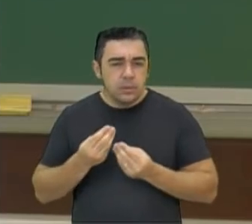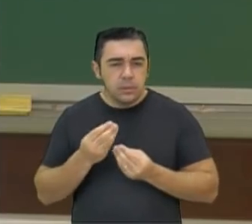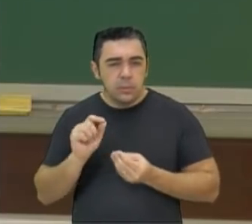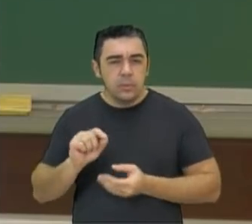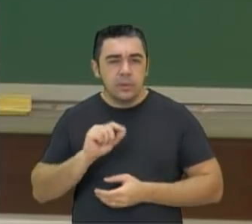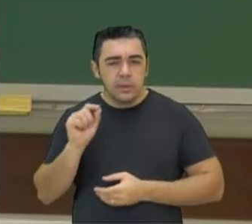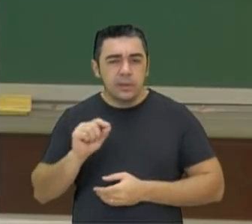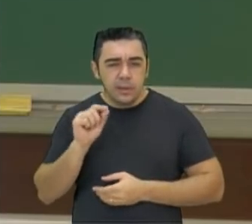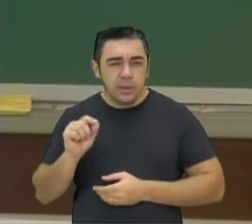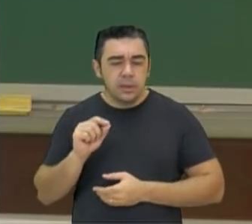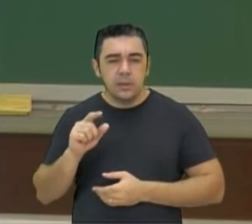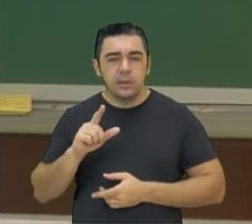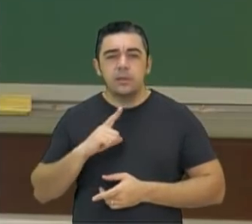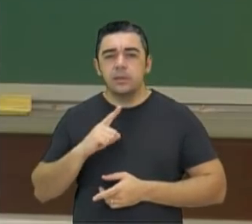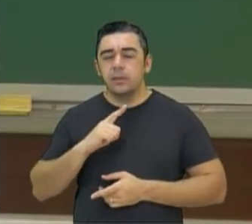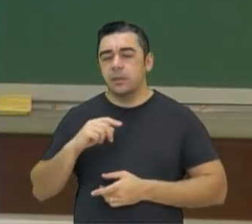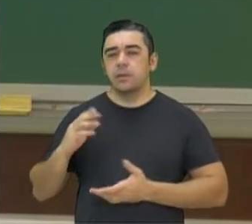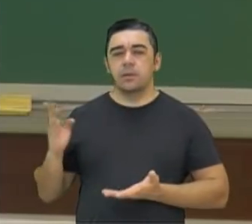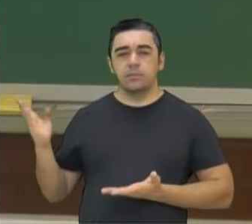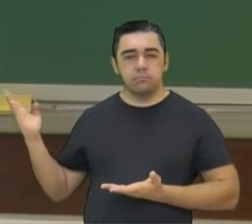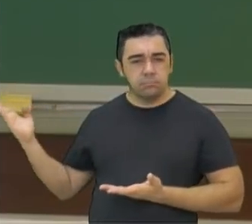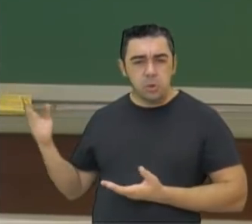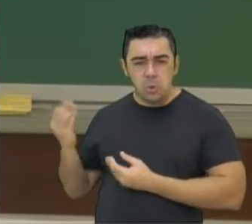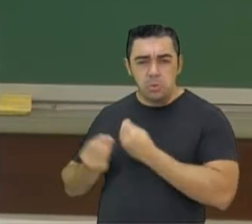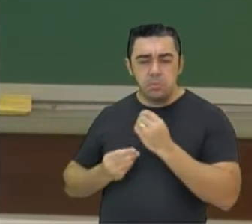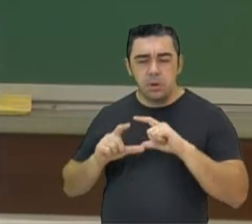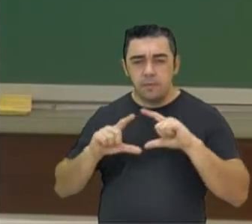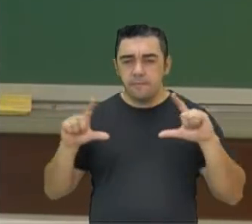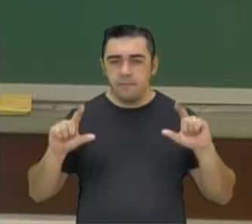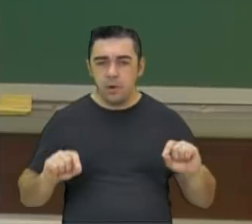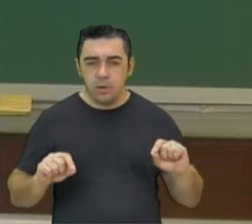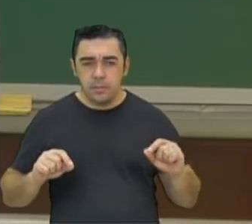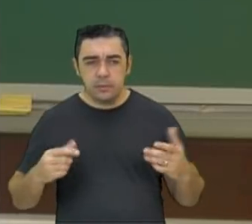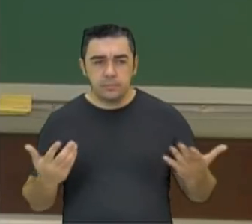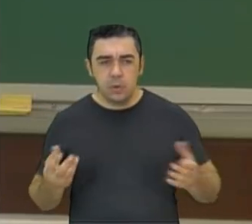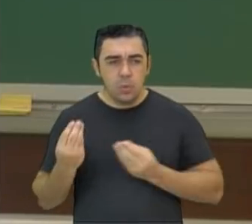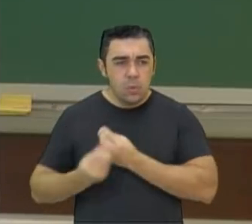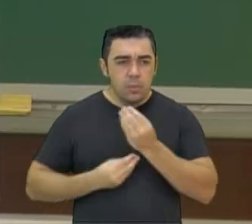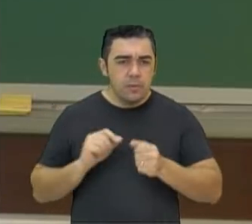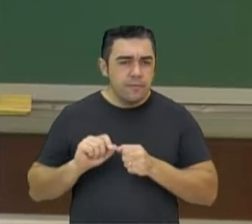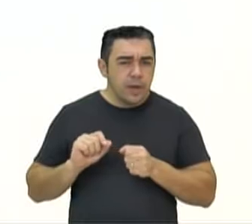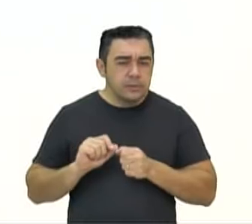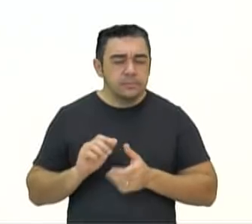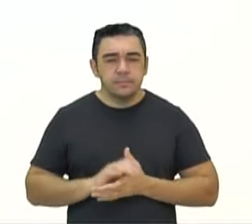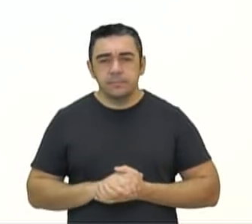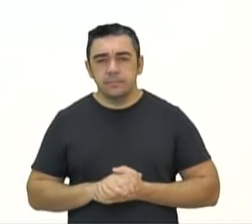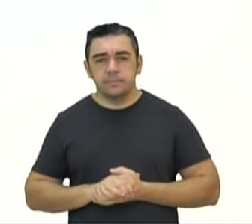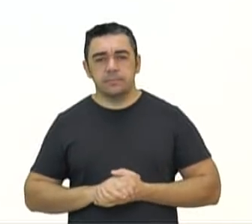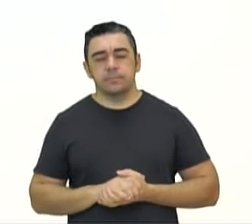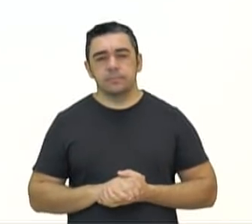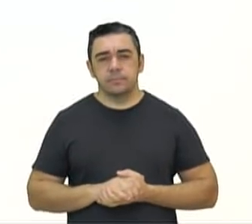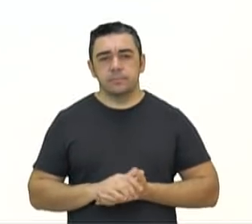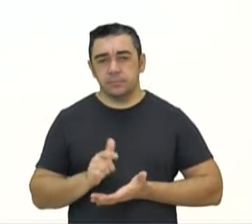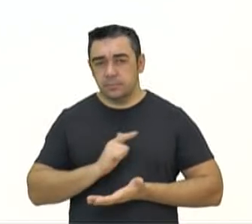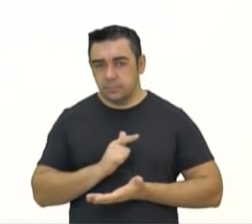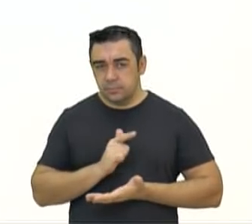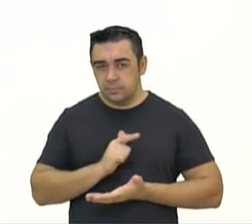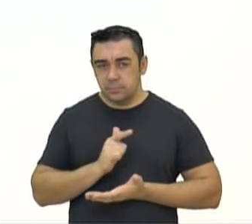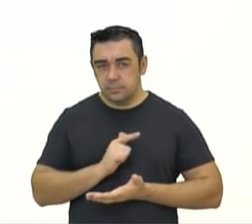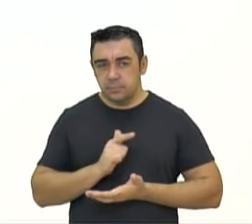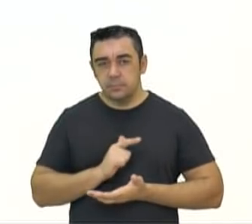melhor esse binômio de Newton e como que a gente faz para resolvê-lo. Então, aqui nós temos